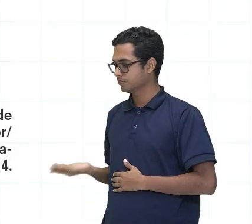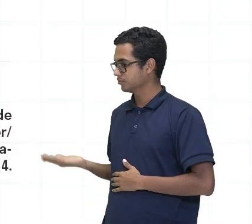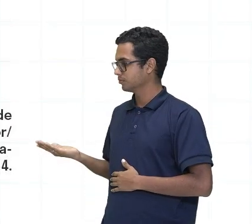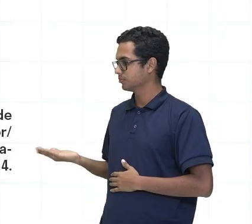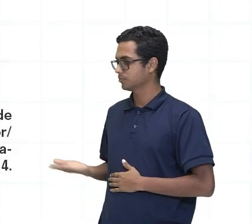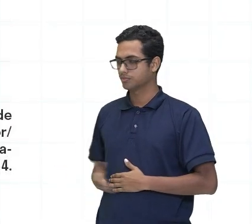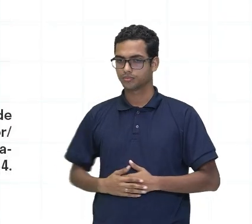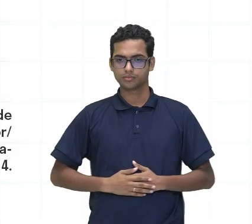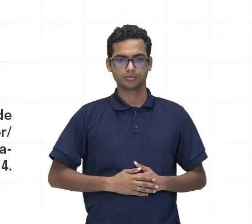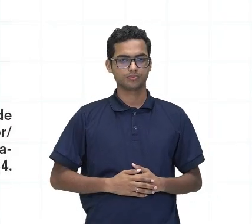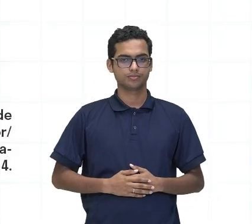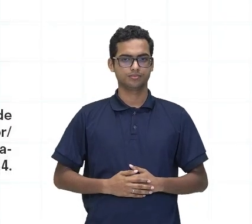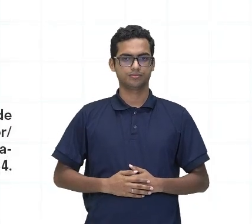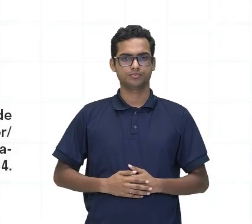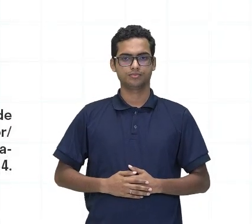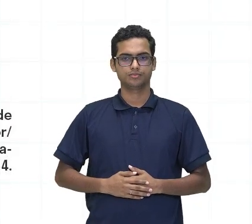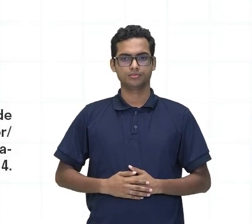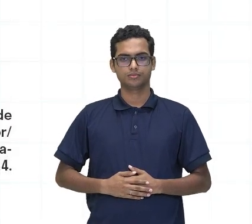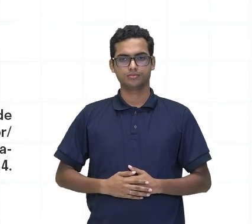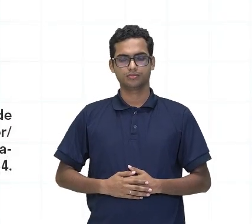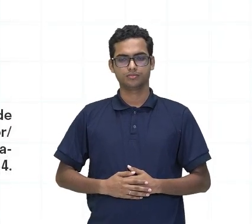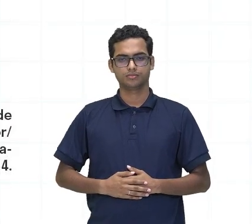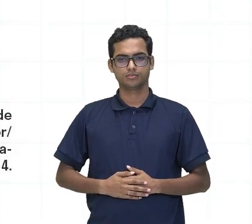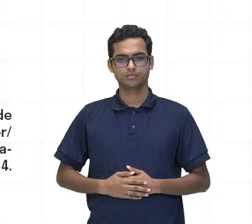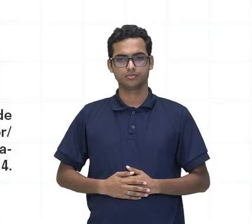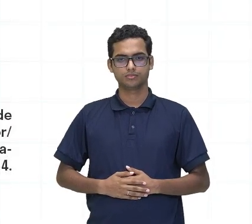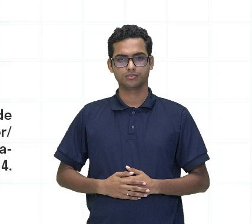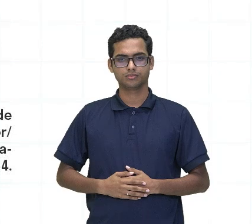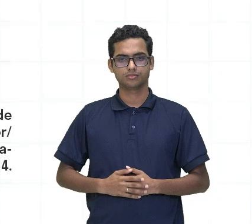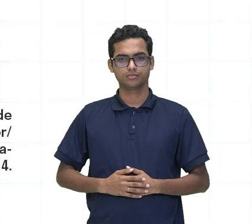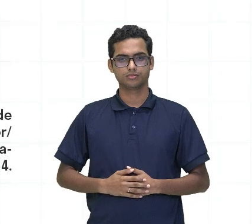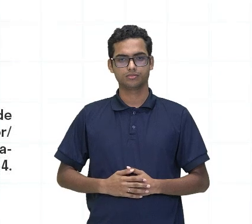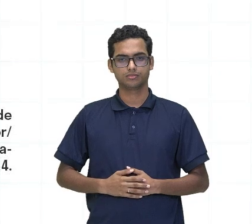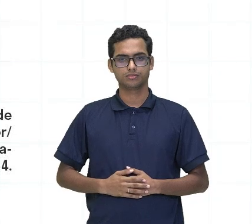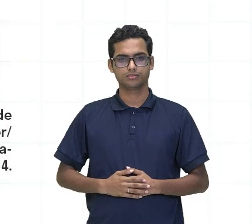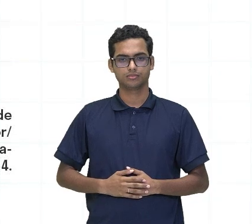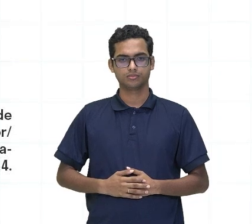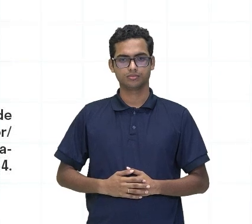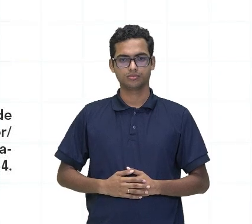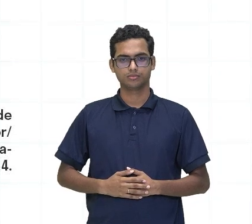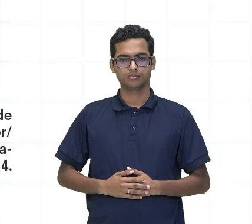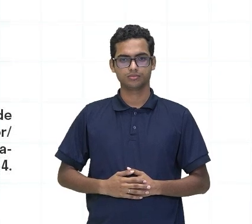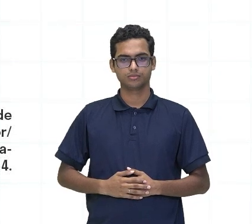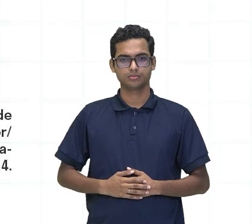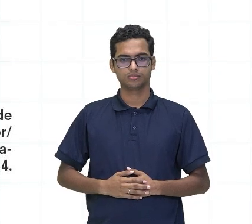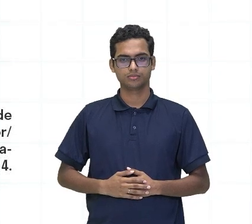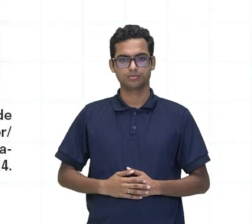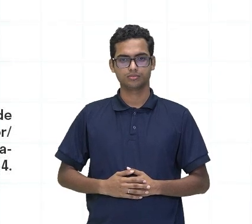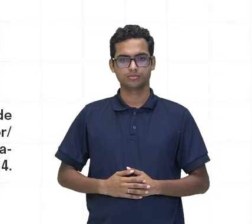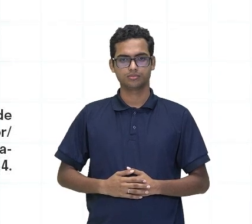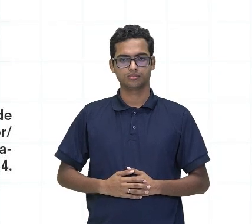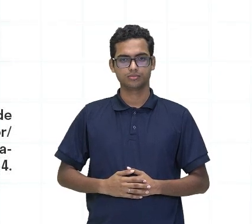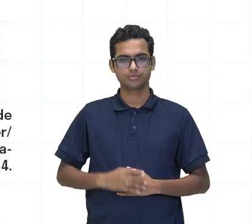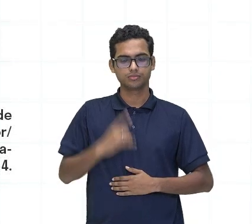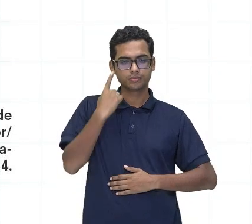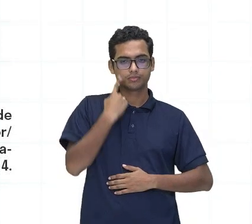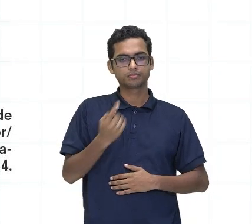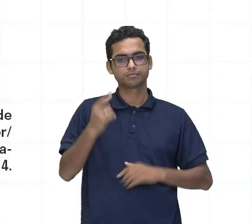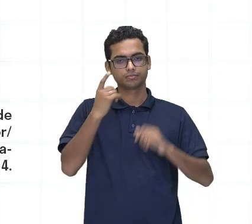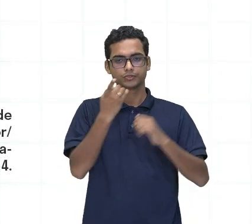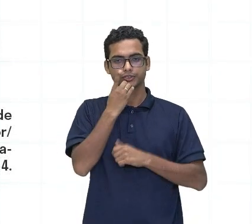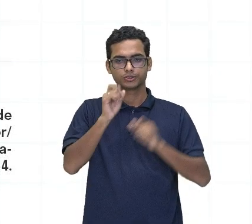ornal.usp.br/ciências/dengue, zika e chikungunya precisam ser controladas de forma integrada. Acesso em 5 de março